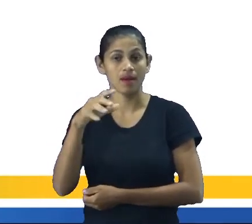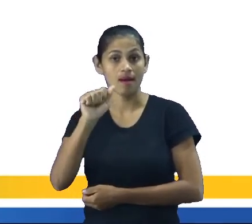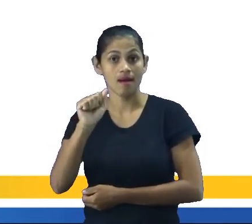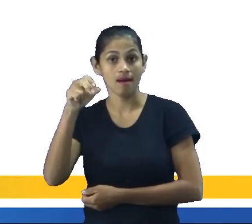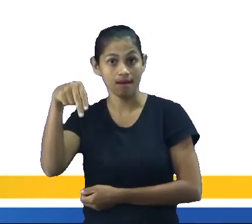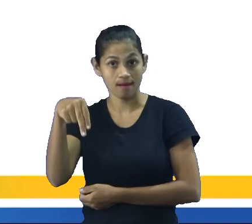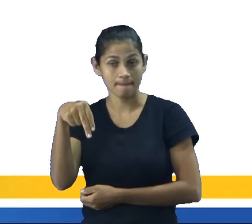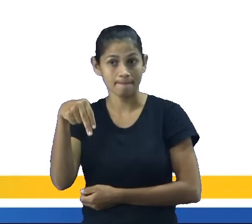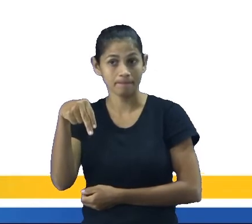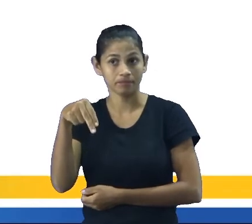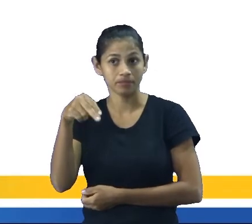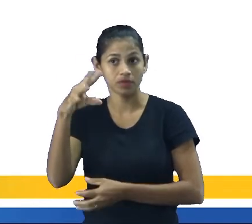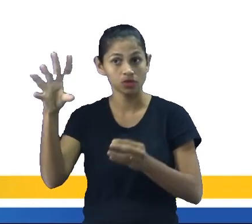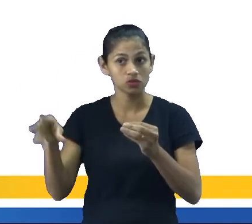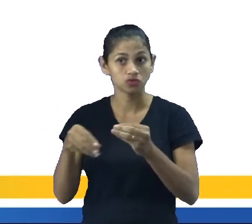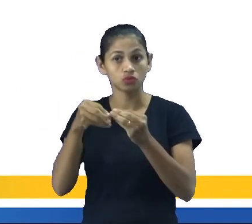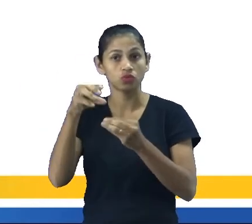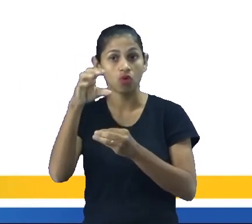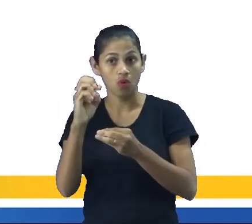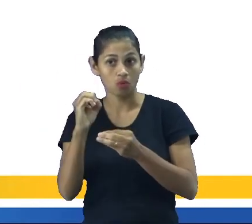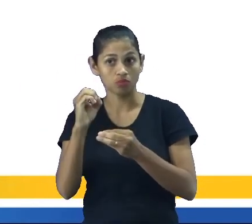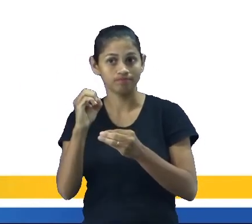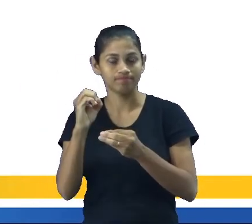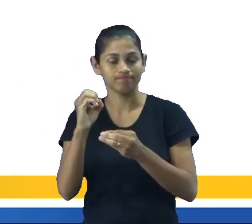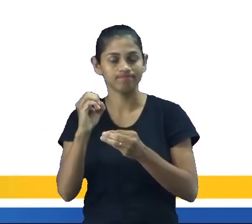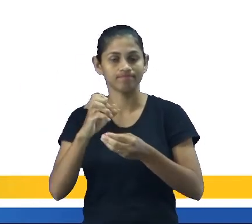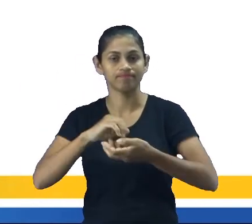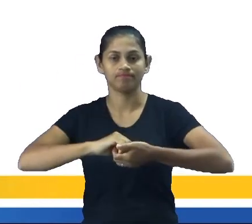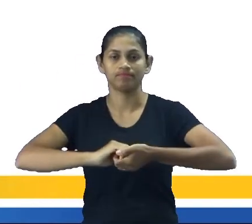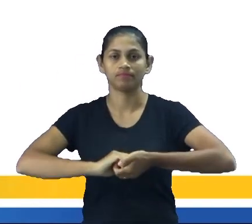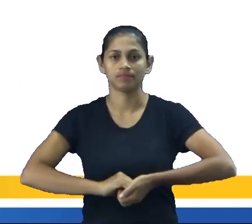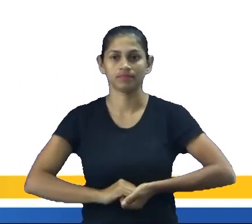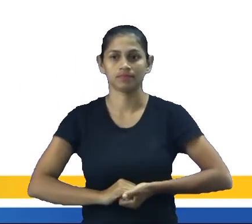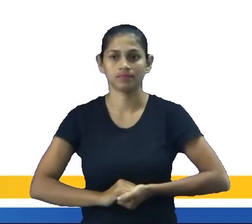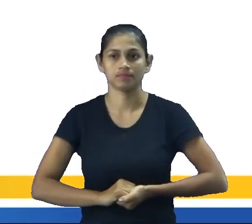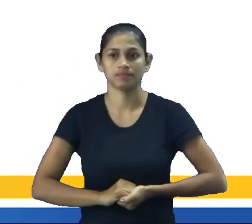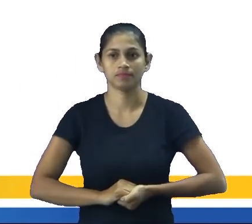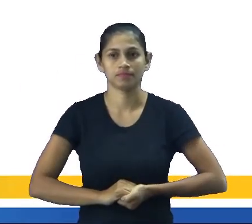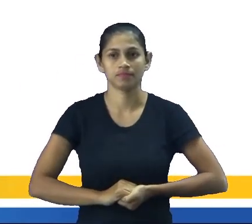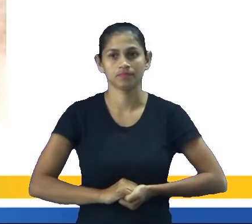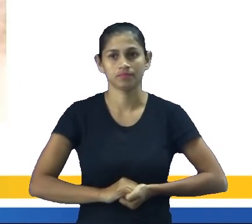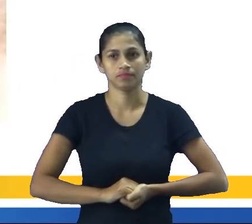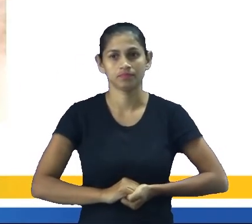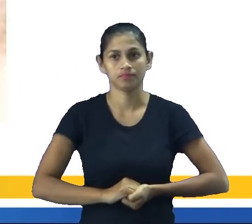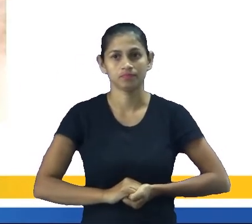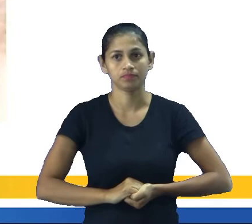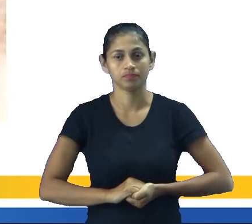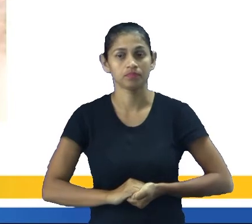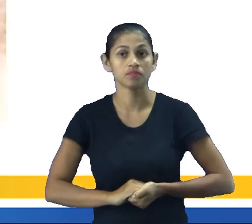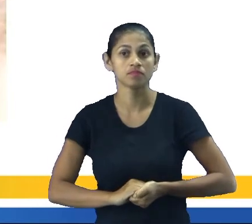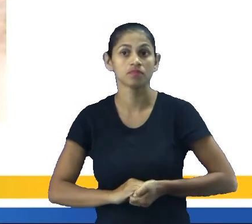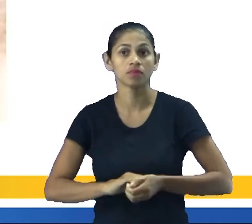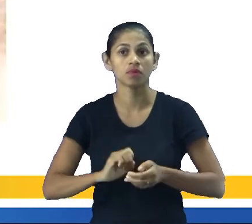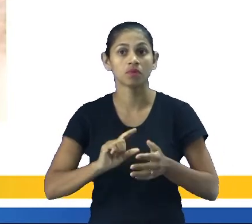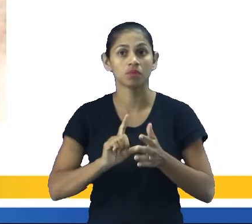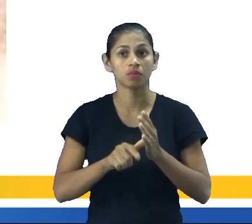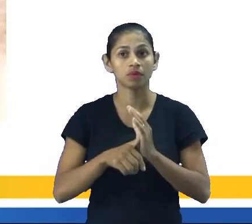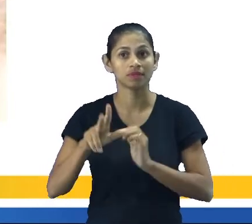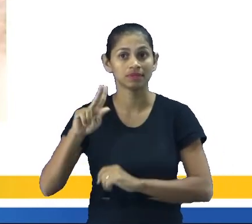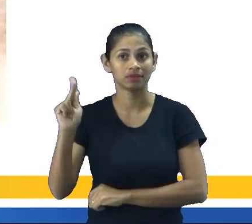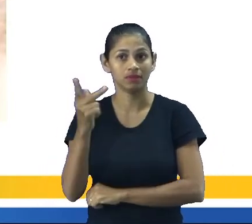an, e o sufixo O, então fica 2-nitropropano. Próxima função são os